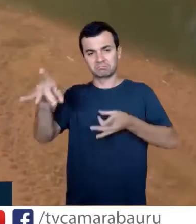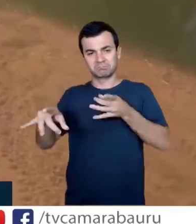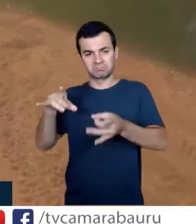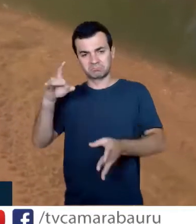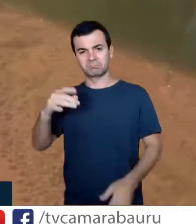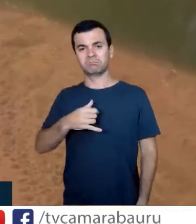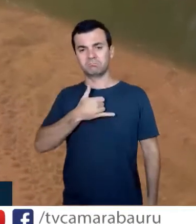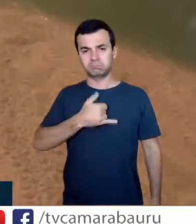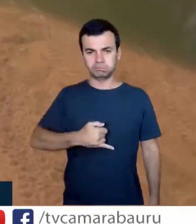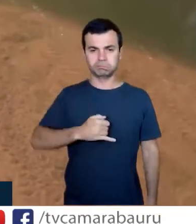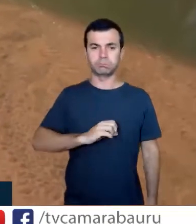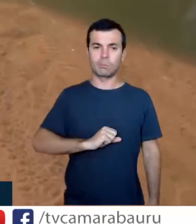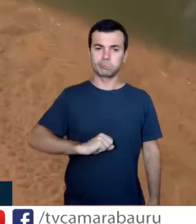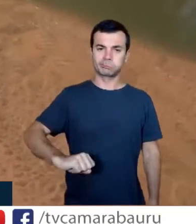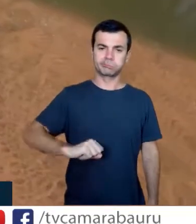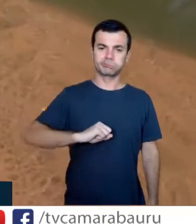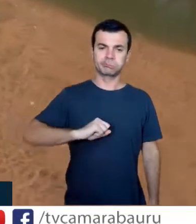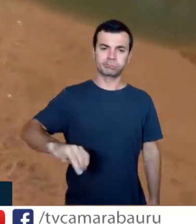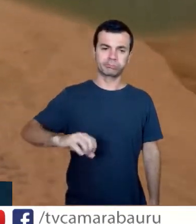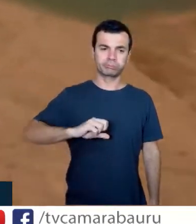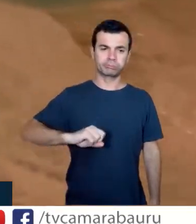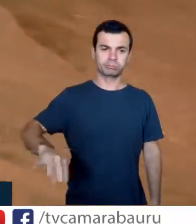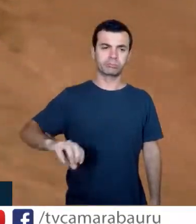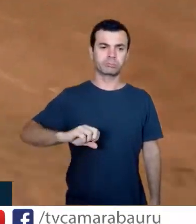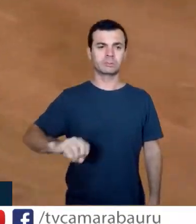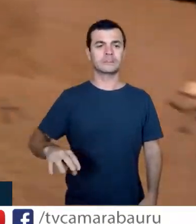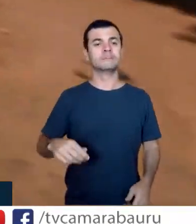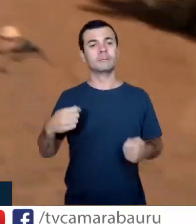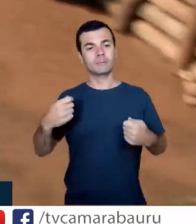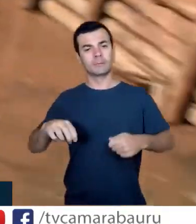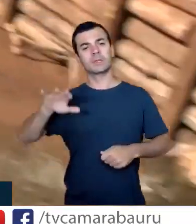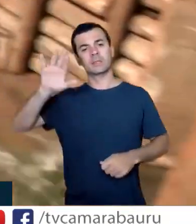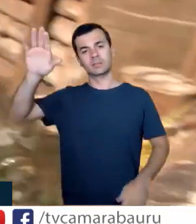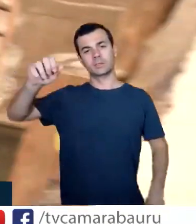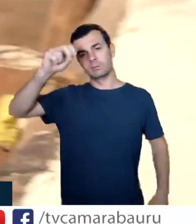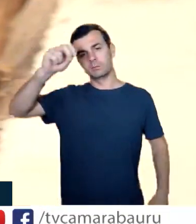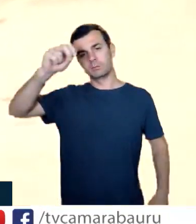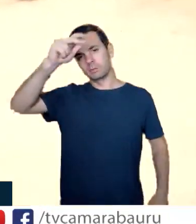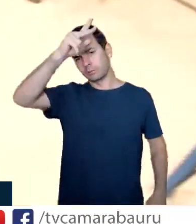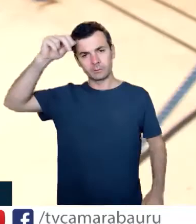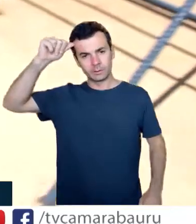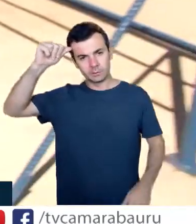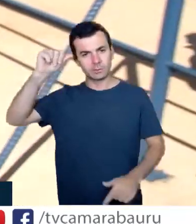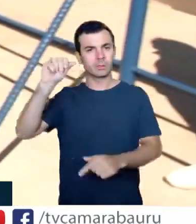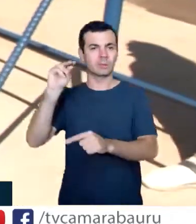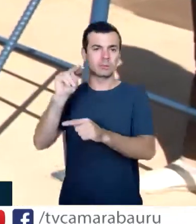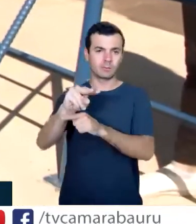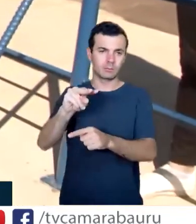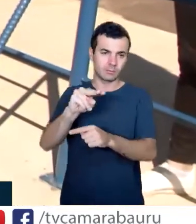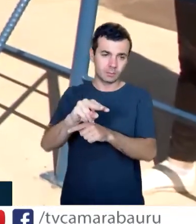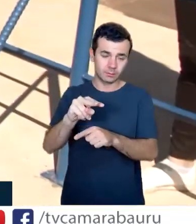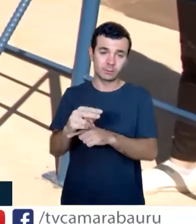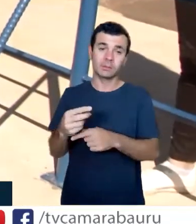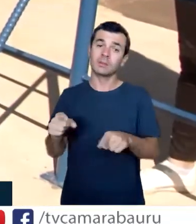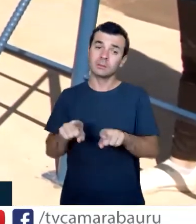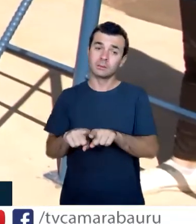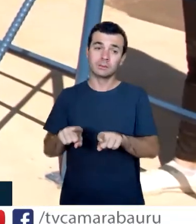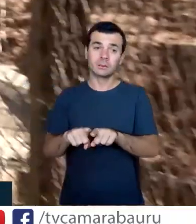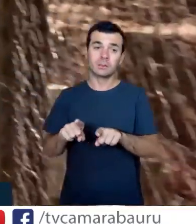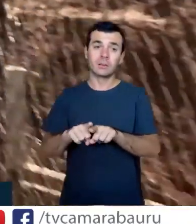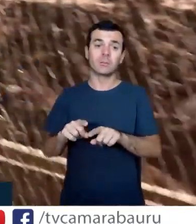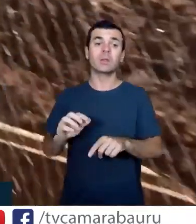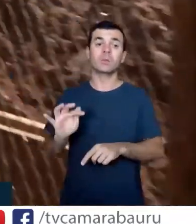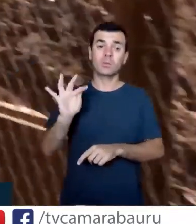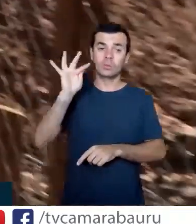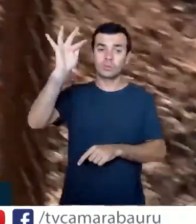E aí a gente precisa acionar o DAE, prefeitura, para cuidar dessa situação e também, quando for fazer alguma recuperação, alguma estrutura,